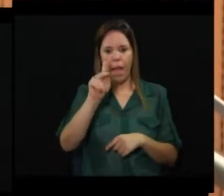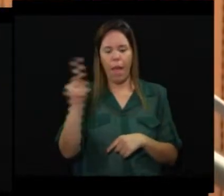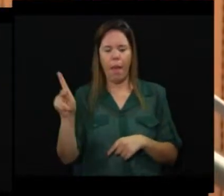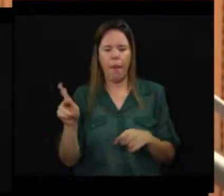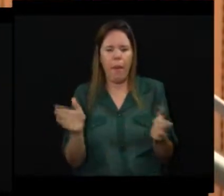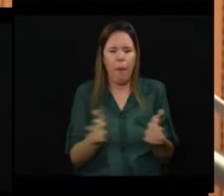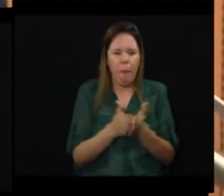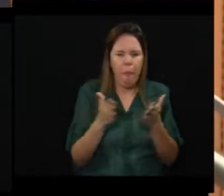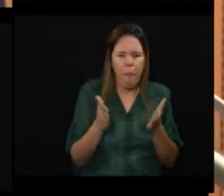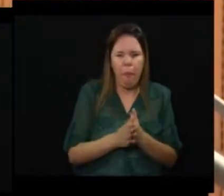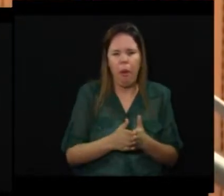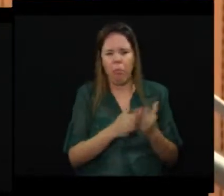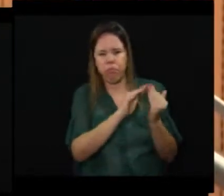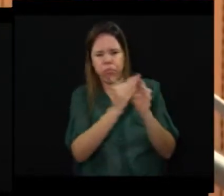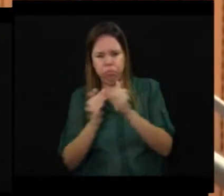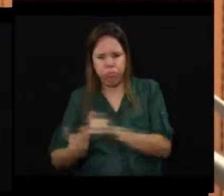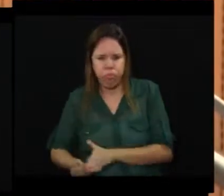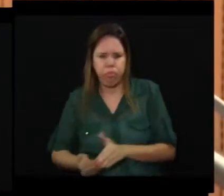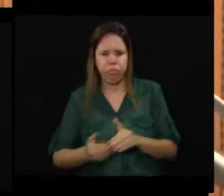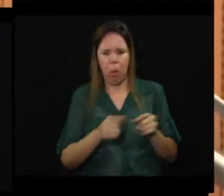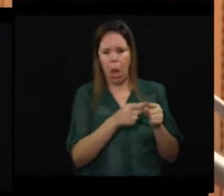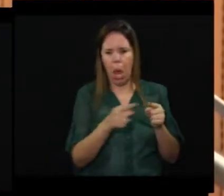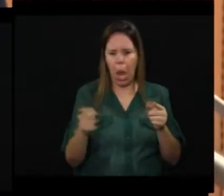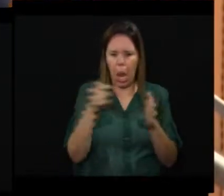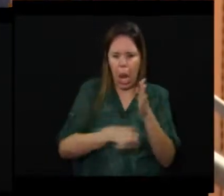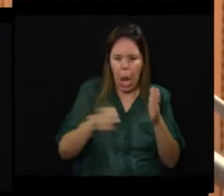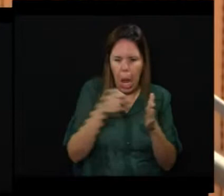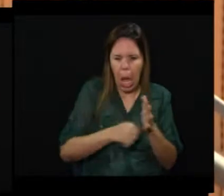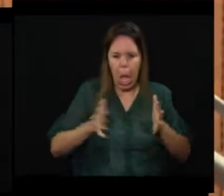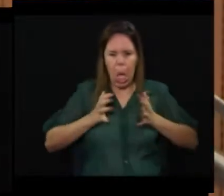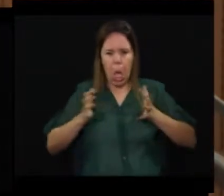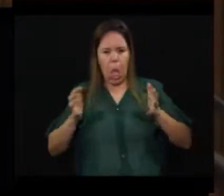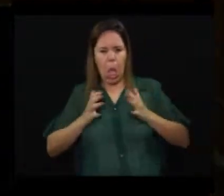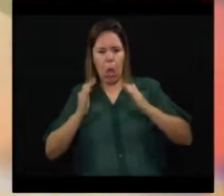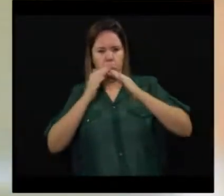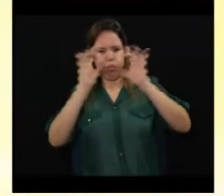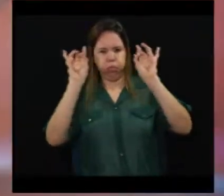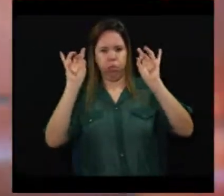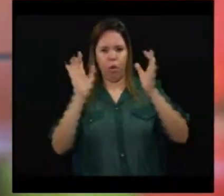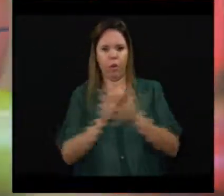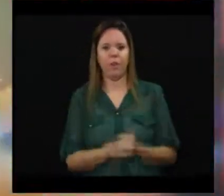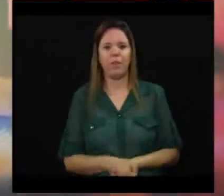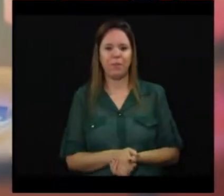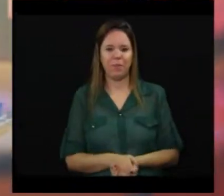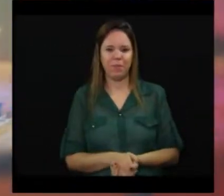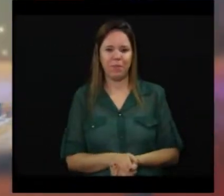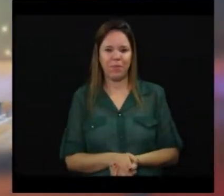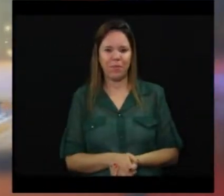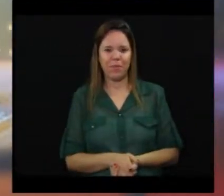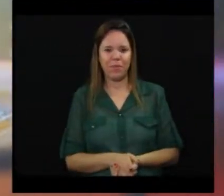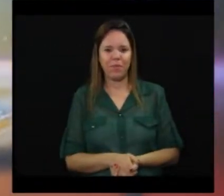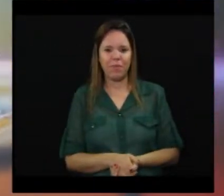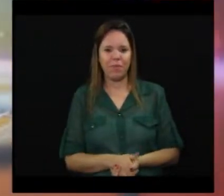passatempo é lutar. Rico mora isolado na mansão no Guarujá, pobre pé.